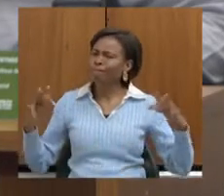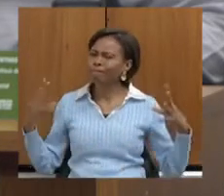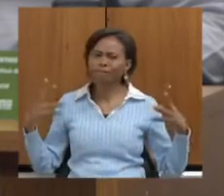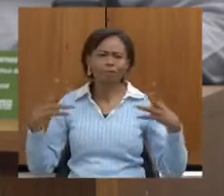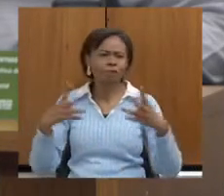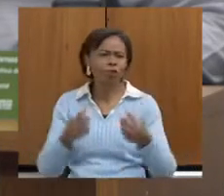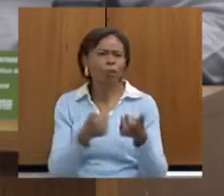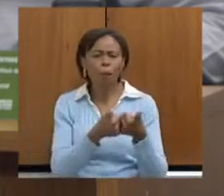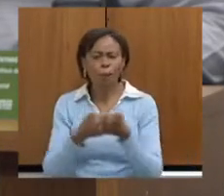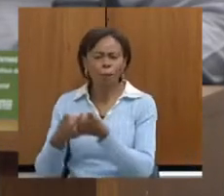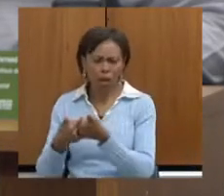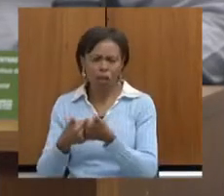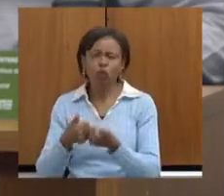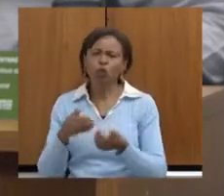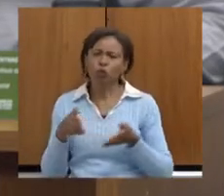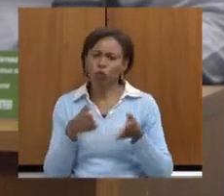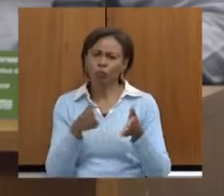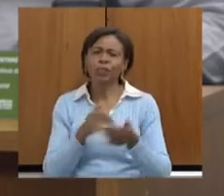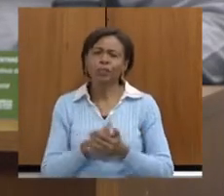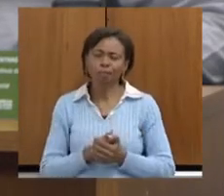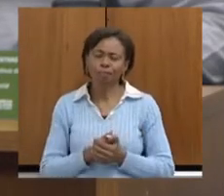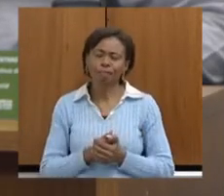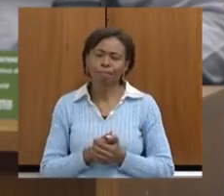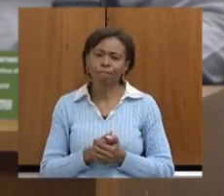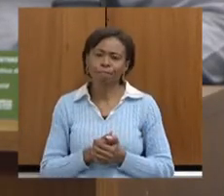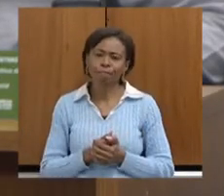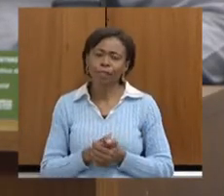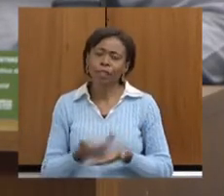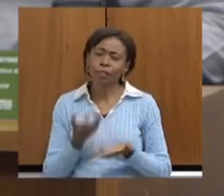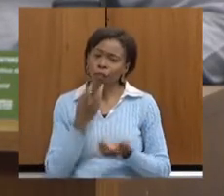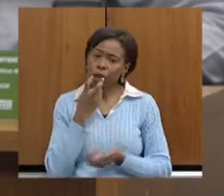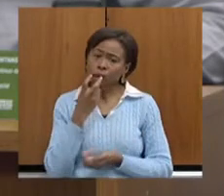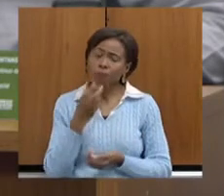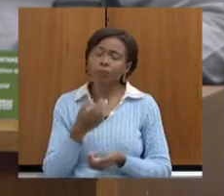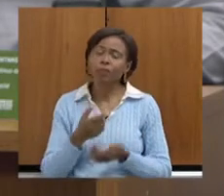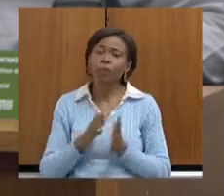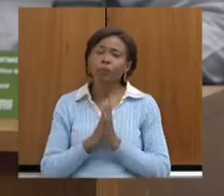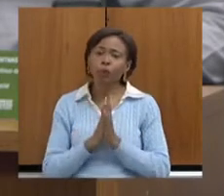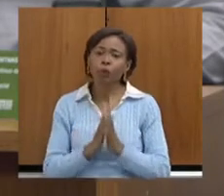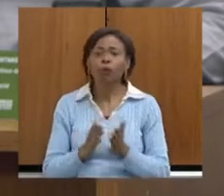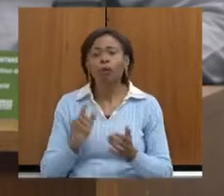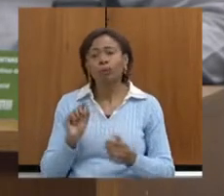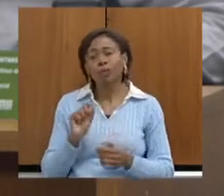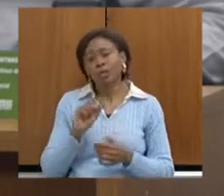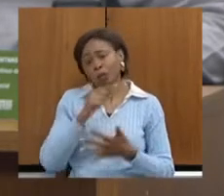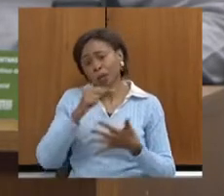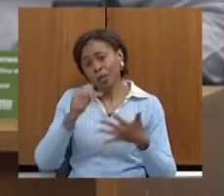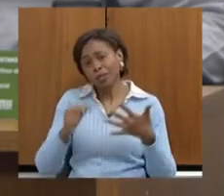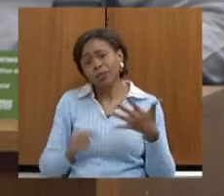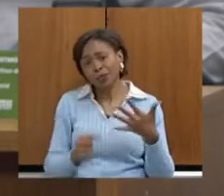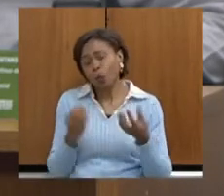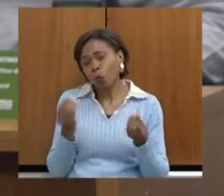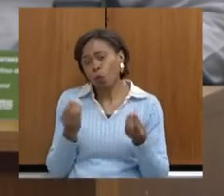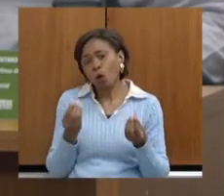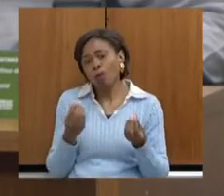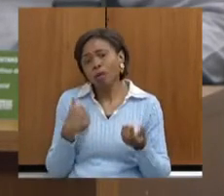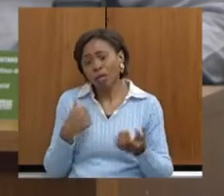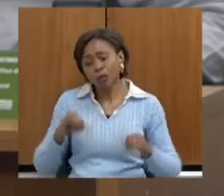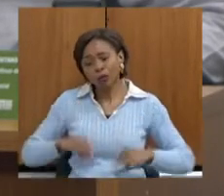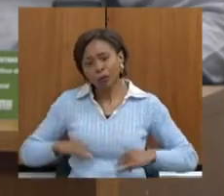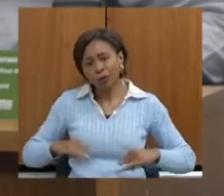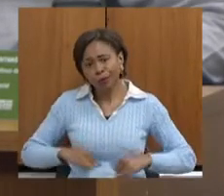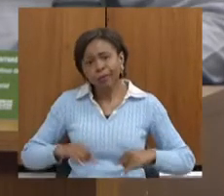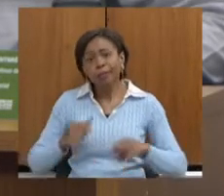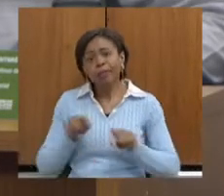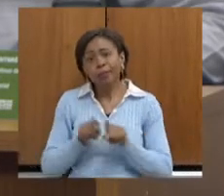calha do Rio do Sul sofre né então eu deixo aqui o meu apelo aqui né É sobre essas questões como atingido como ele